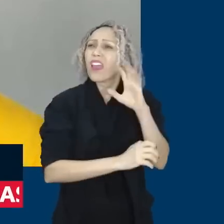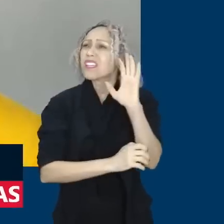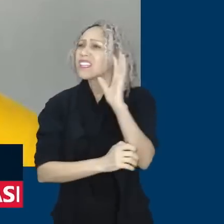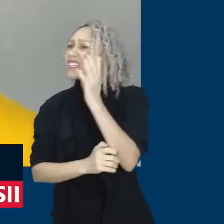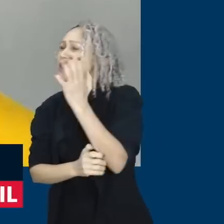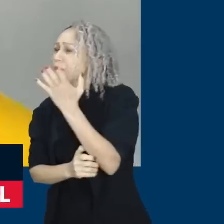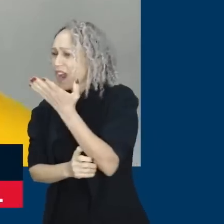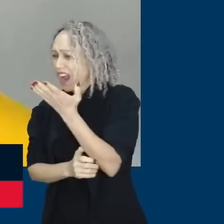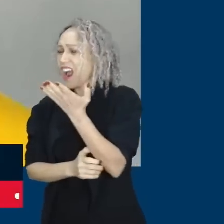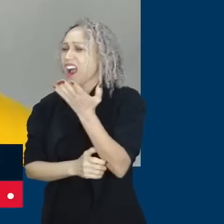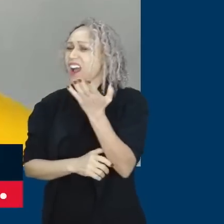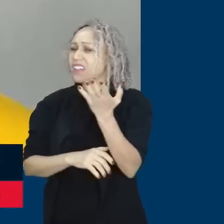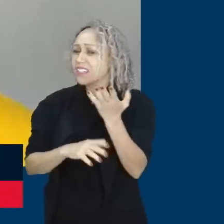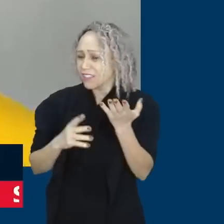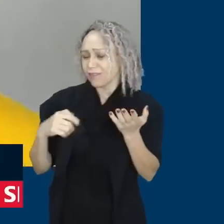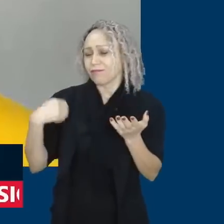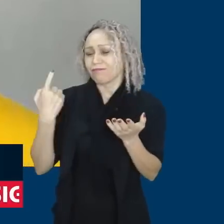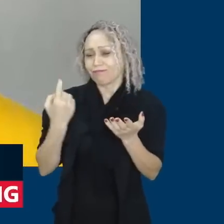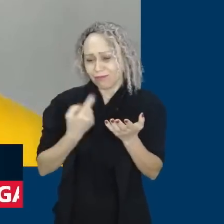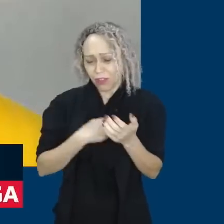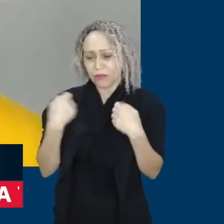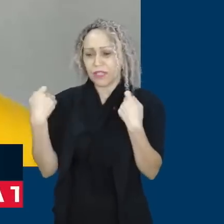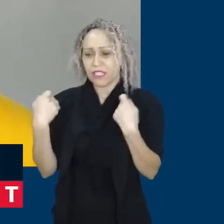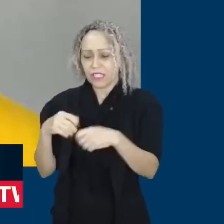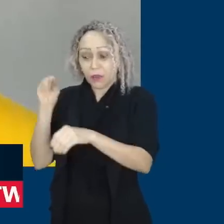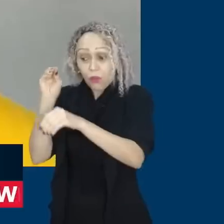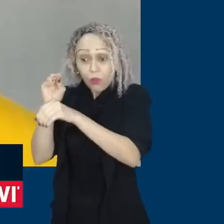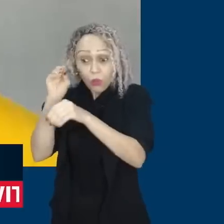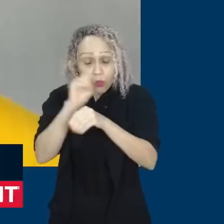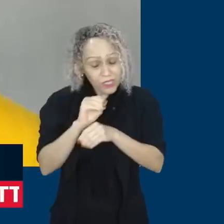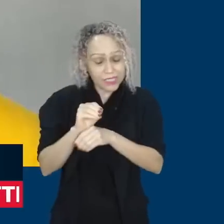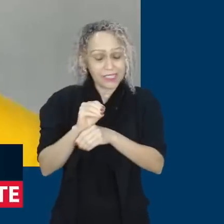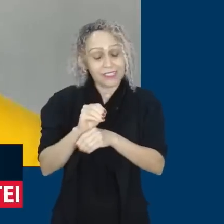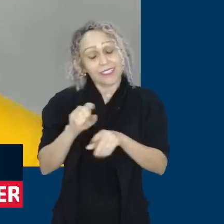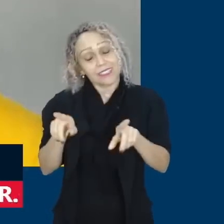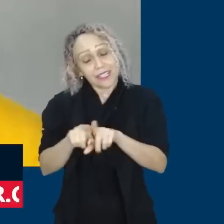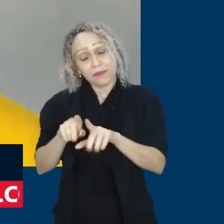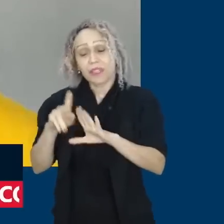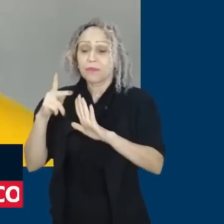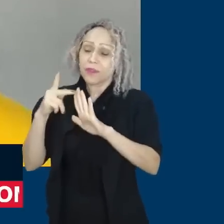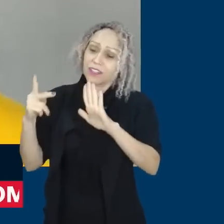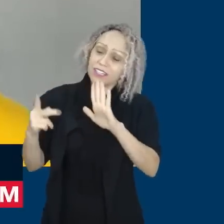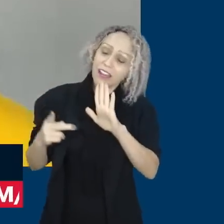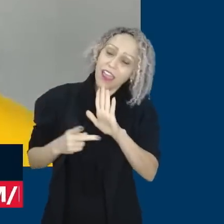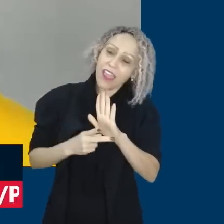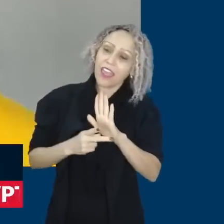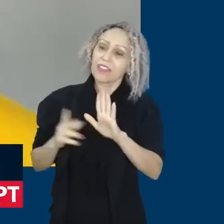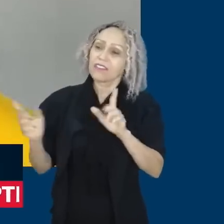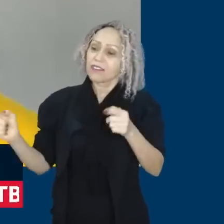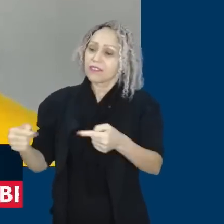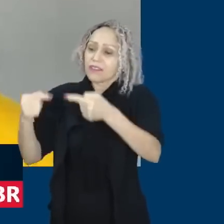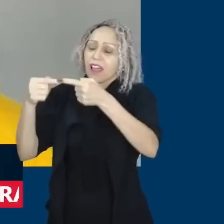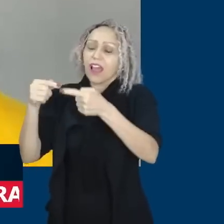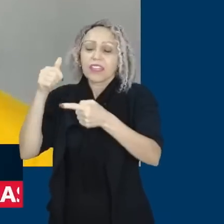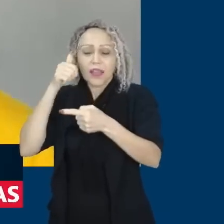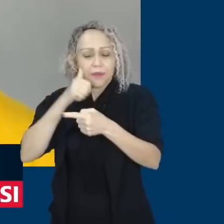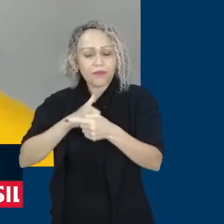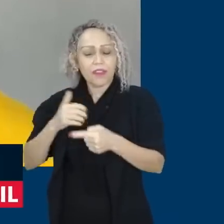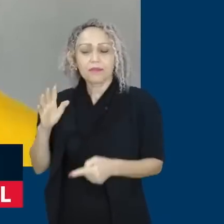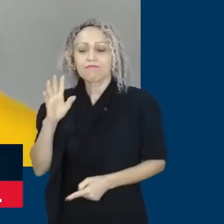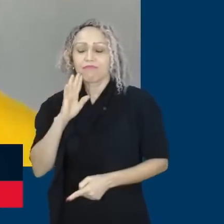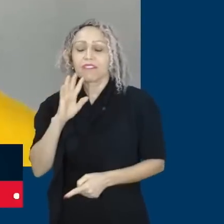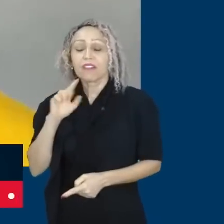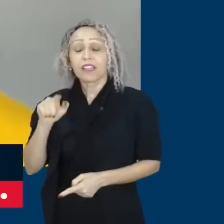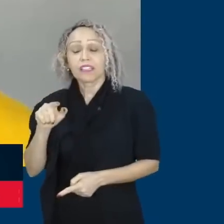E outros projetos que são vinculados às mulheres, né? Tem muita coisa bacana e que eu vou poder, né, tá levando com essa